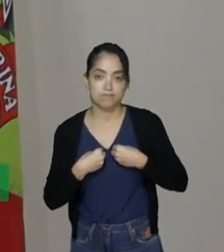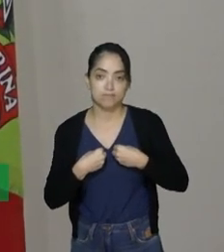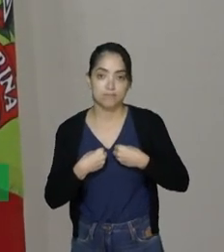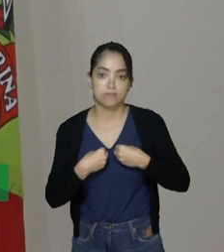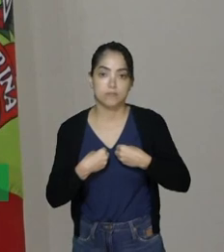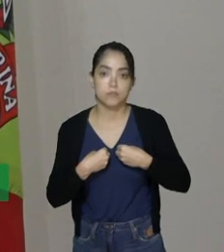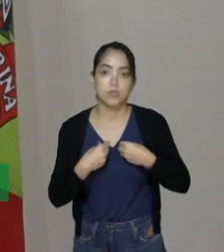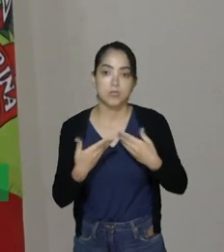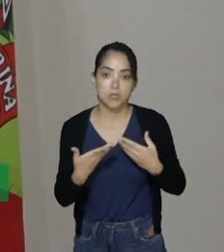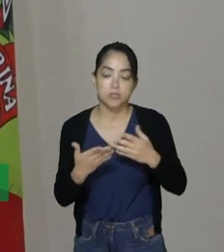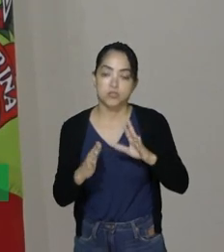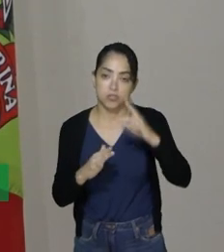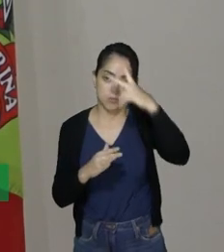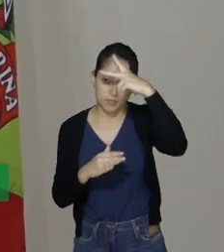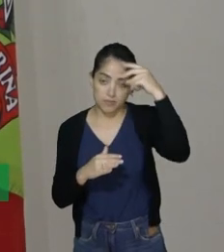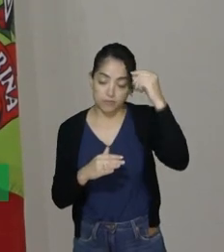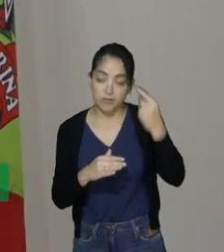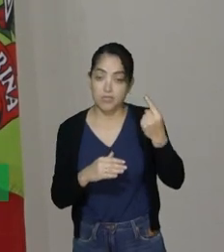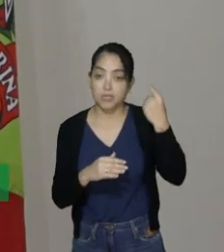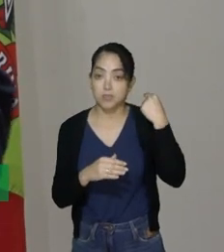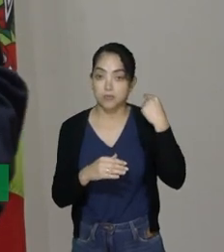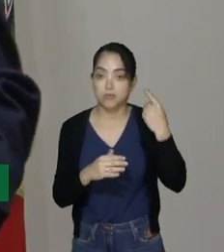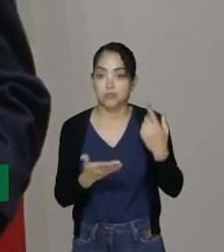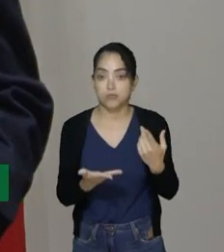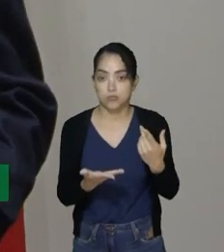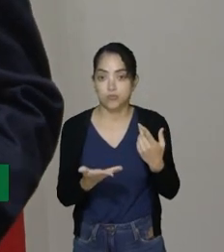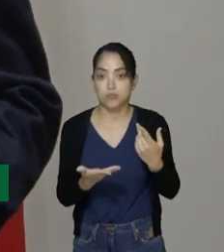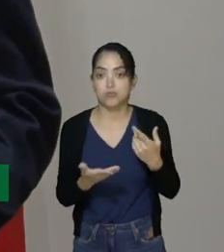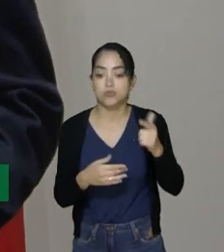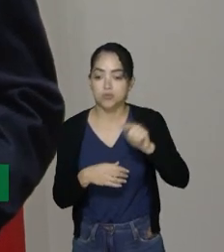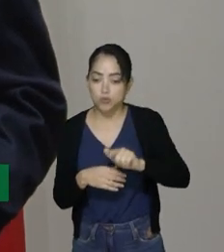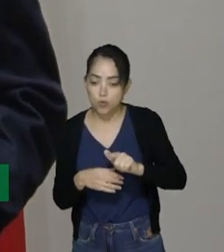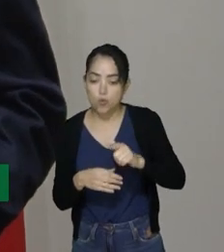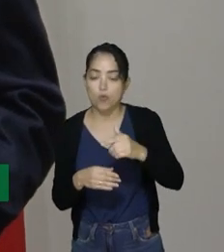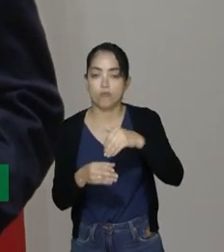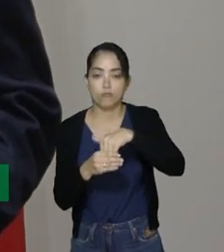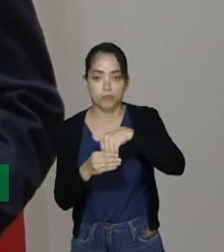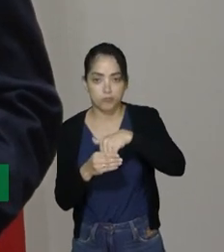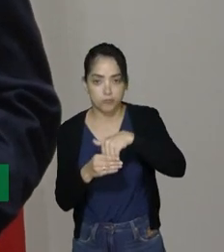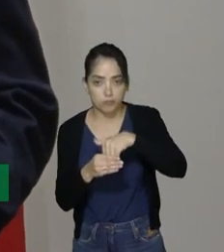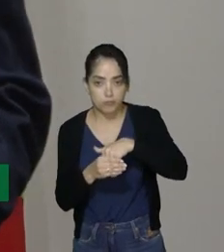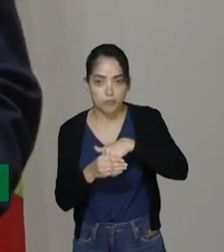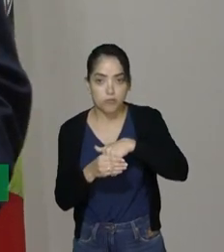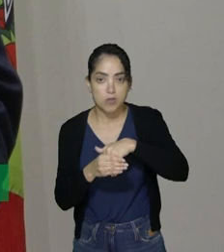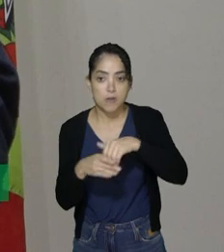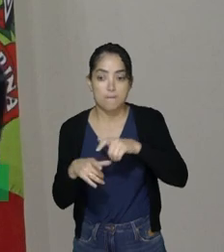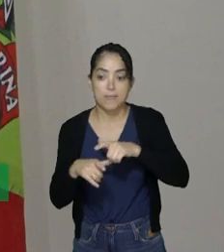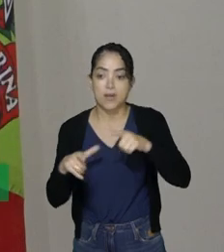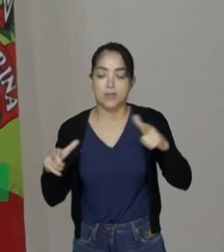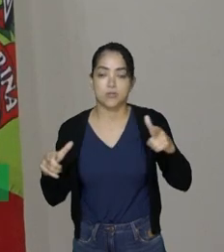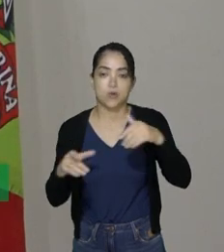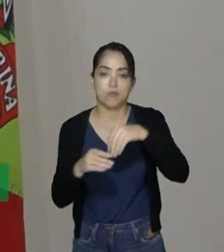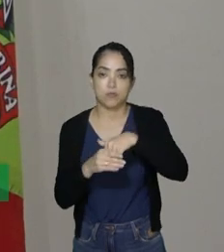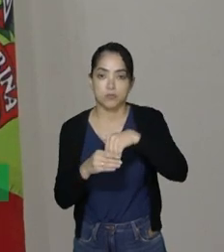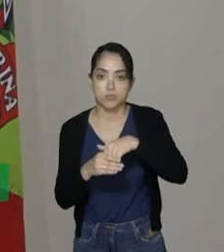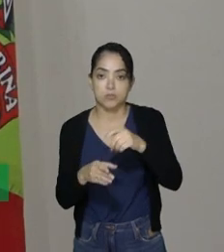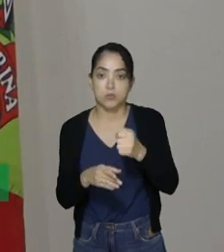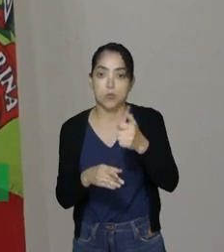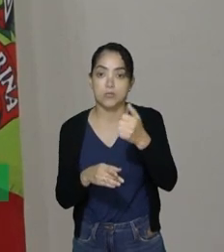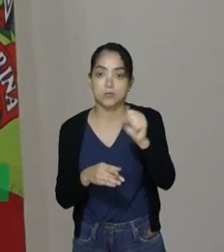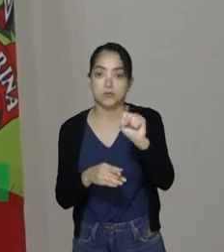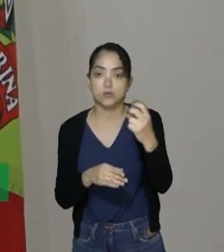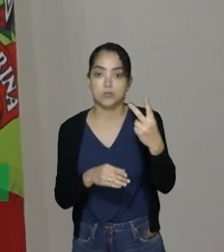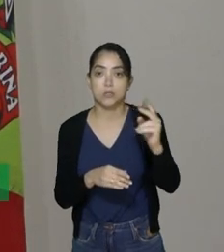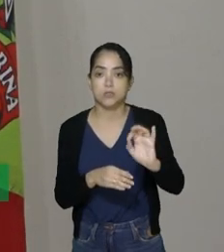Fui prefeito, fui reeleito com a maior votação de Santa Catarina na época, quase 82%